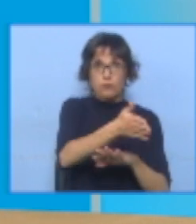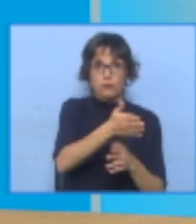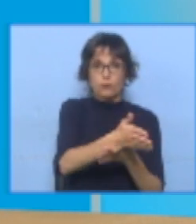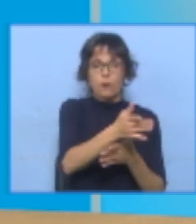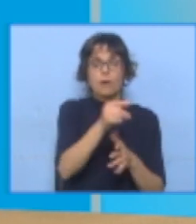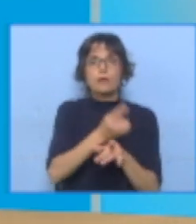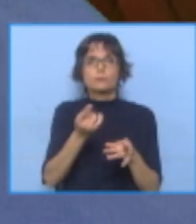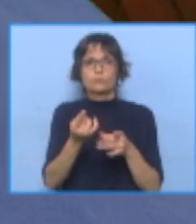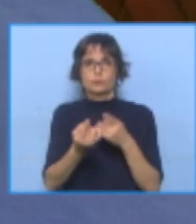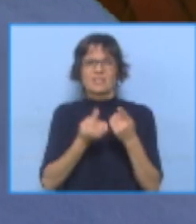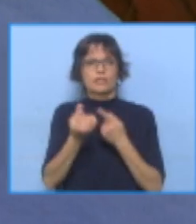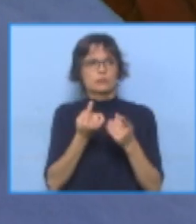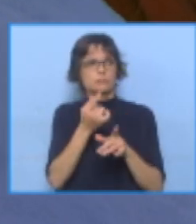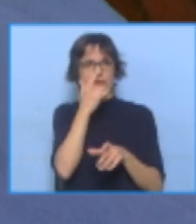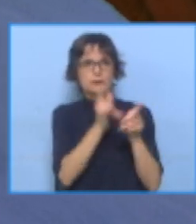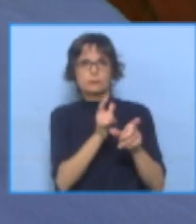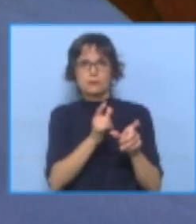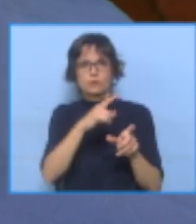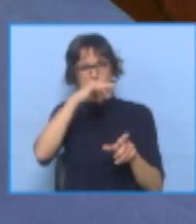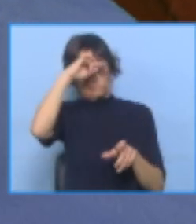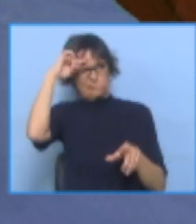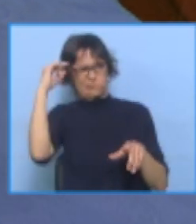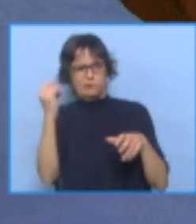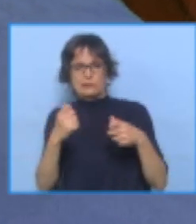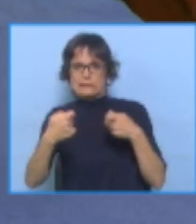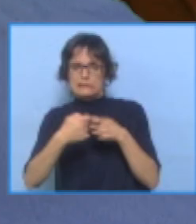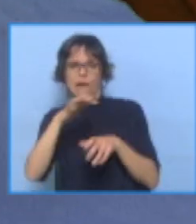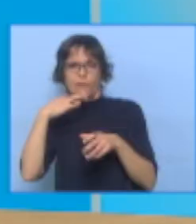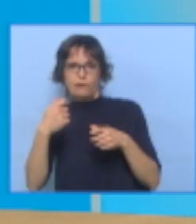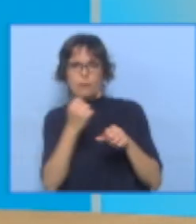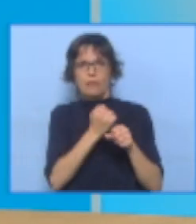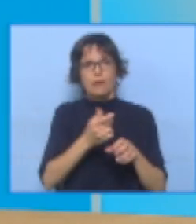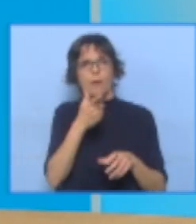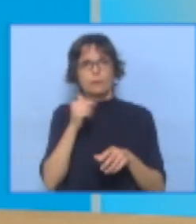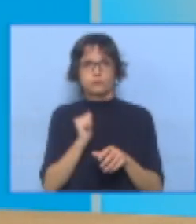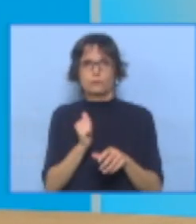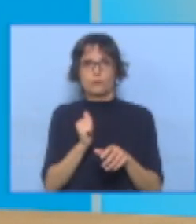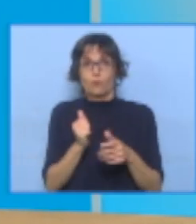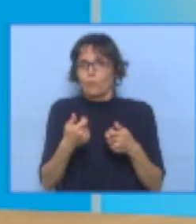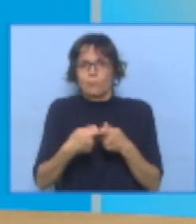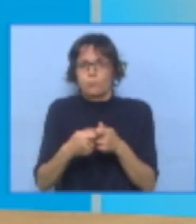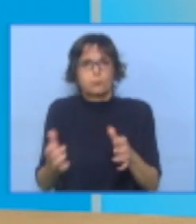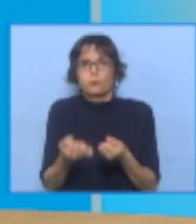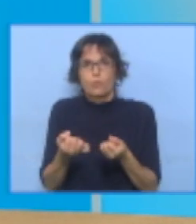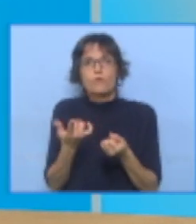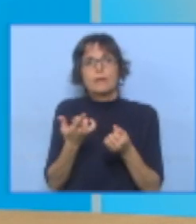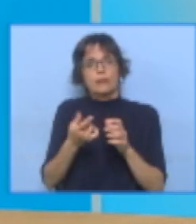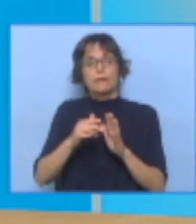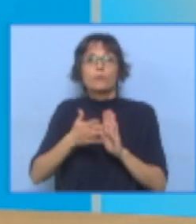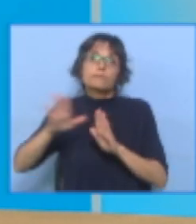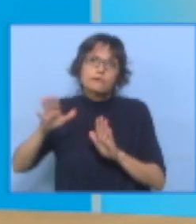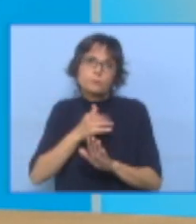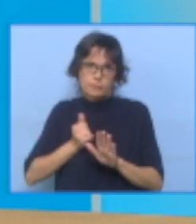que durante algum tempo a geração millennium fica na empresa e é formada pela